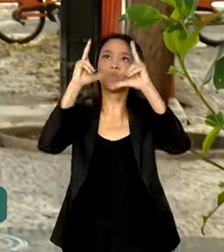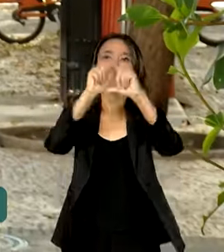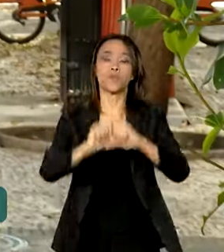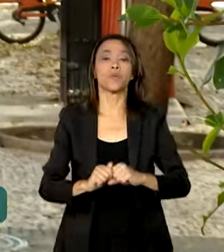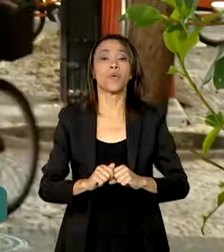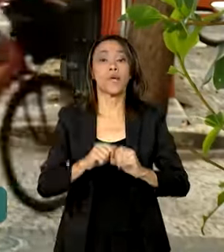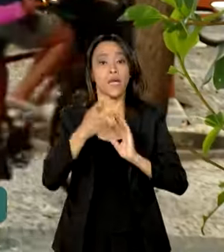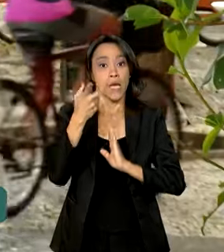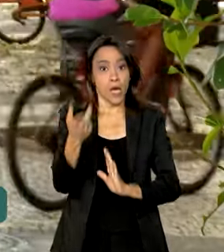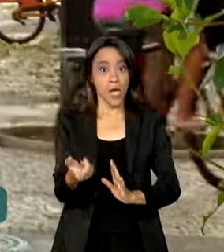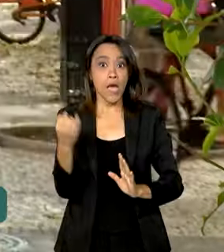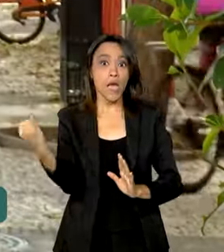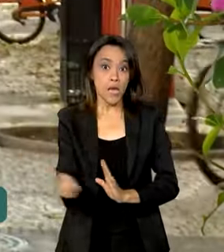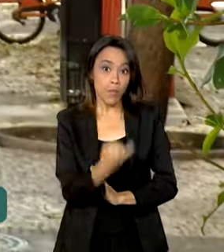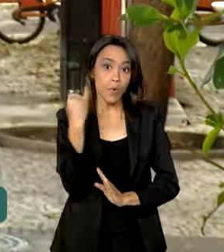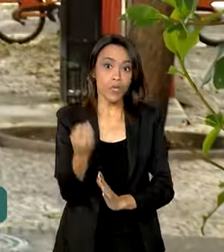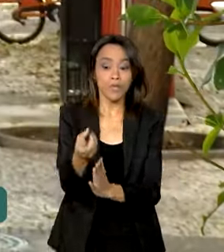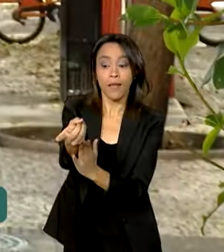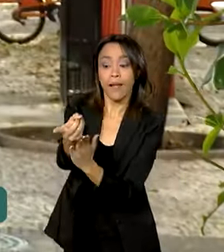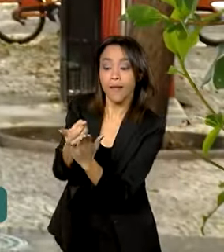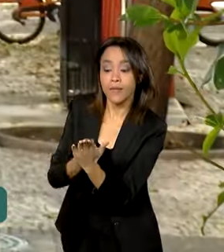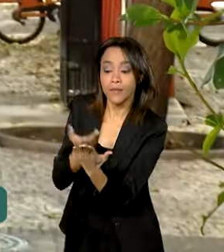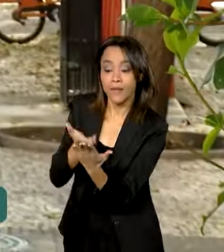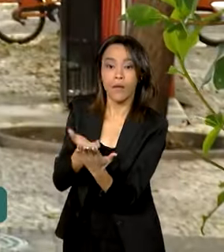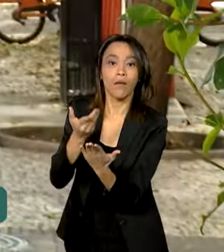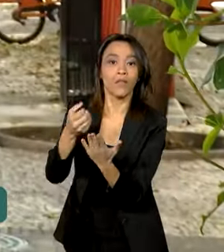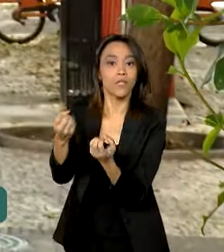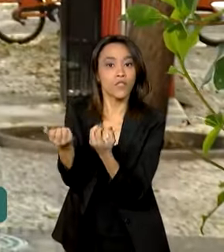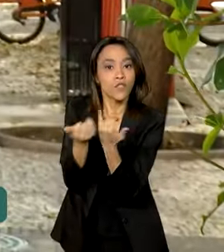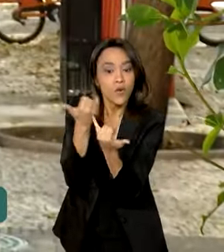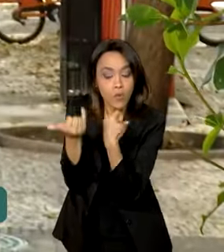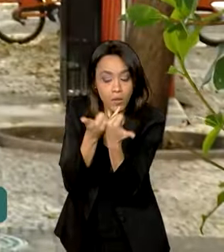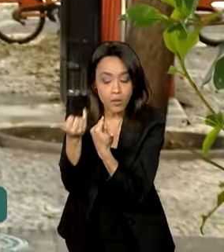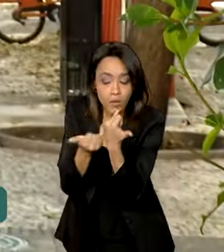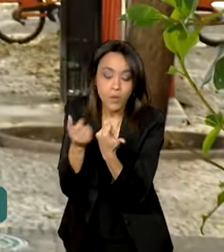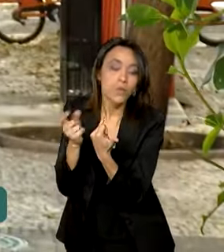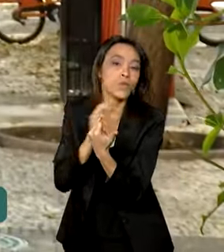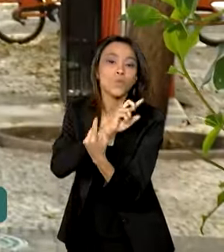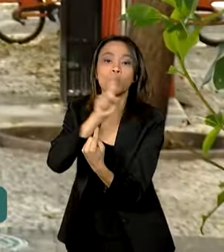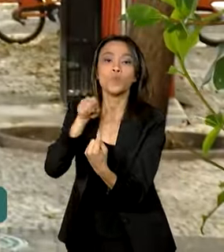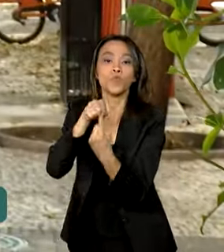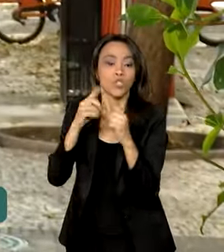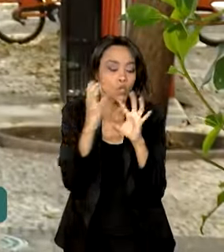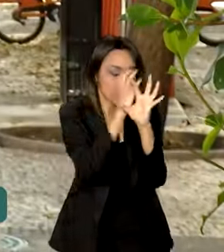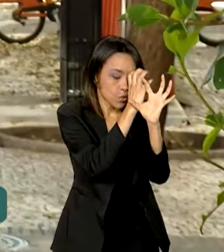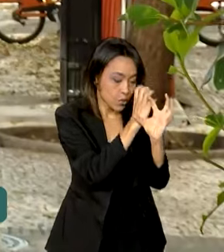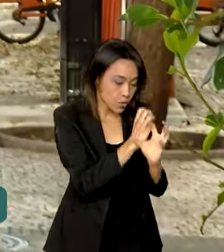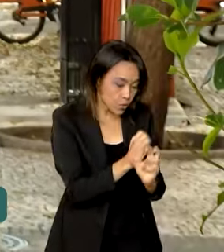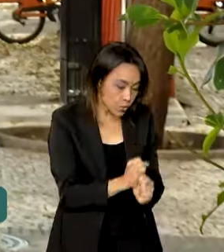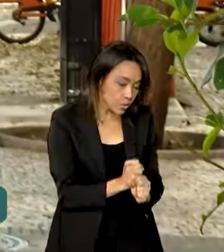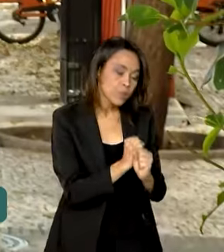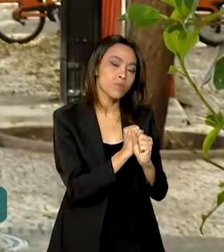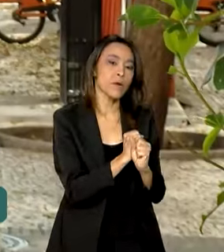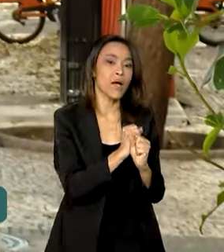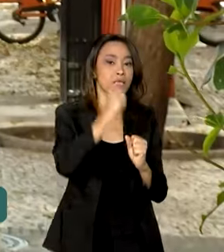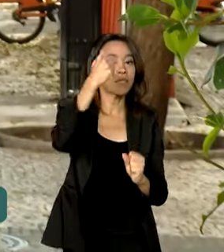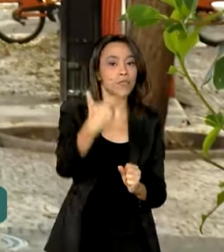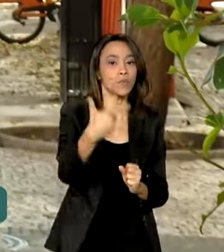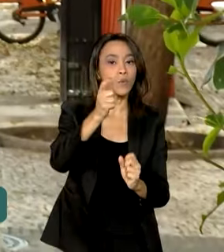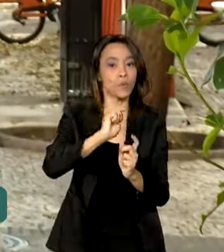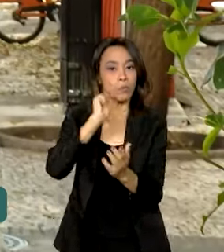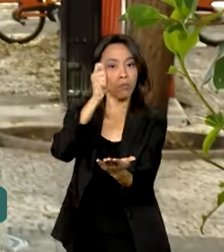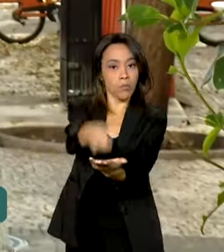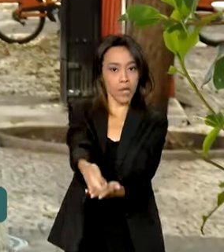importante porque os números que ela fornece vão servir de base para o cálculo do pagamento da segunda parcela aí do fomento